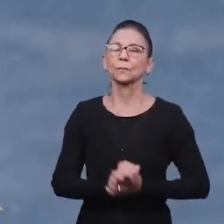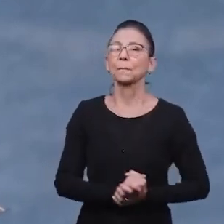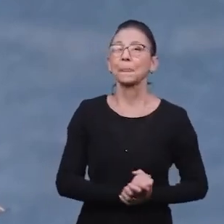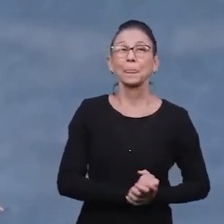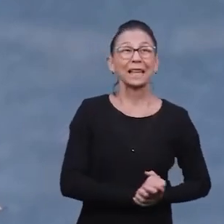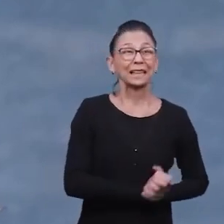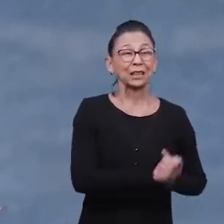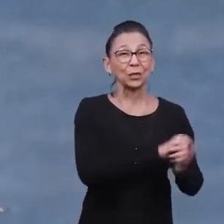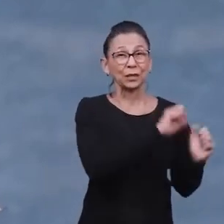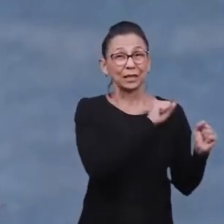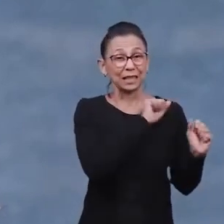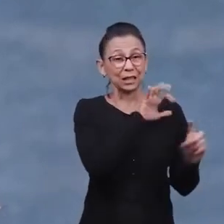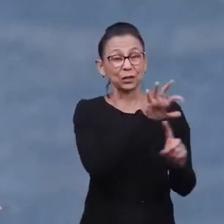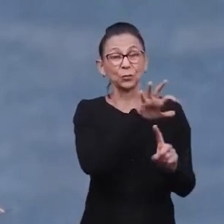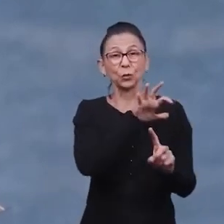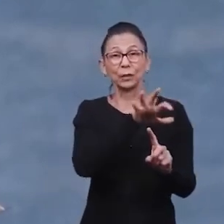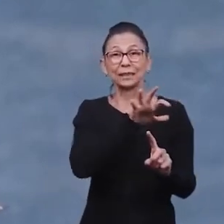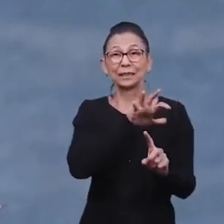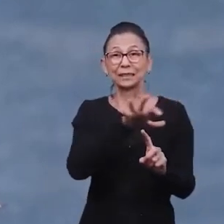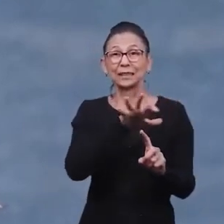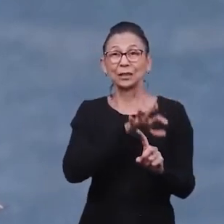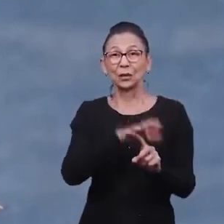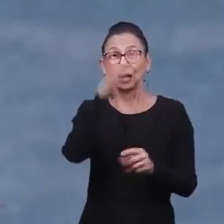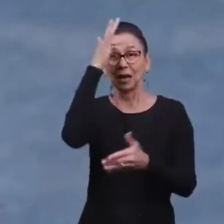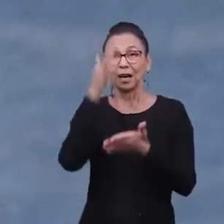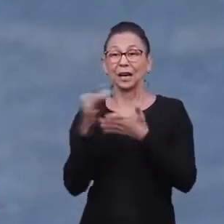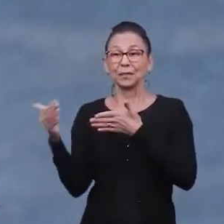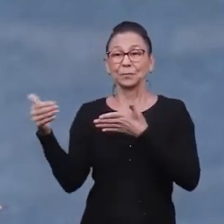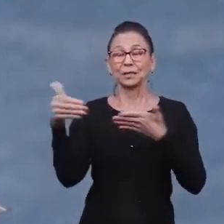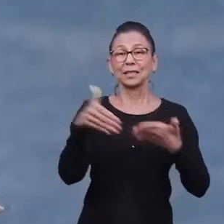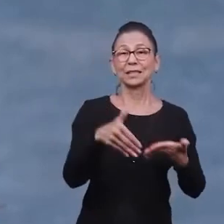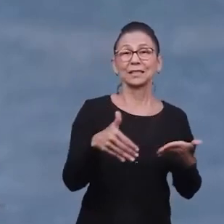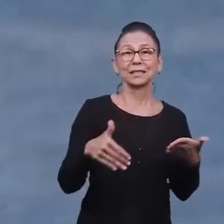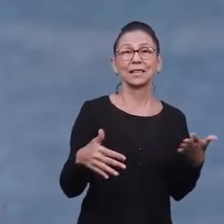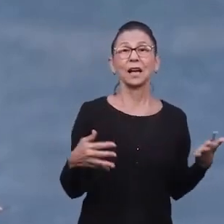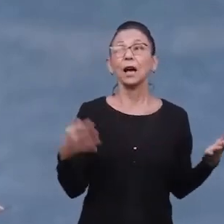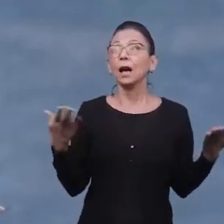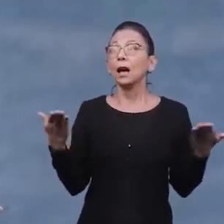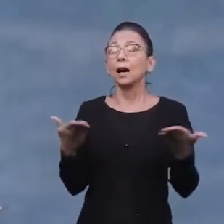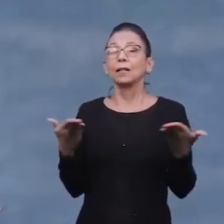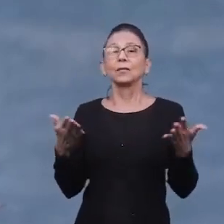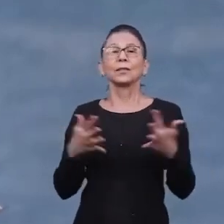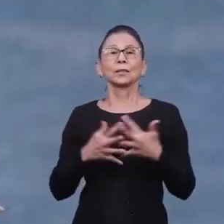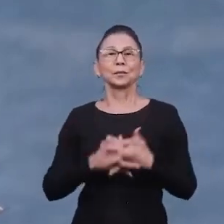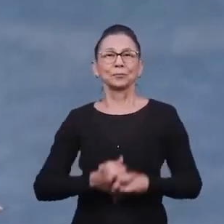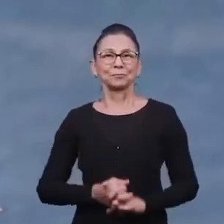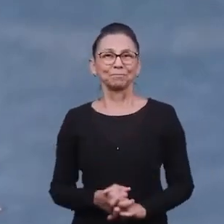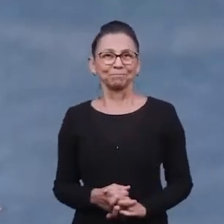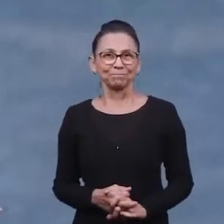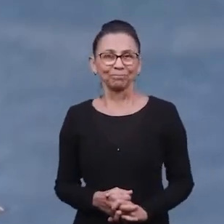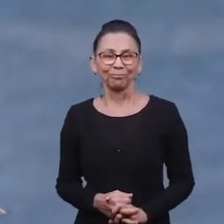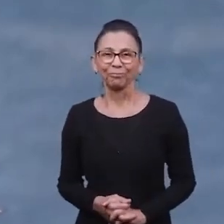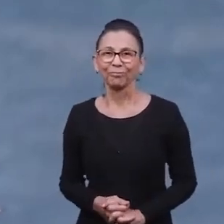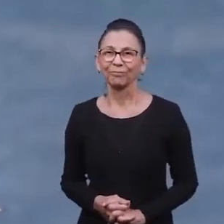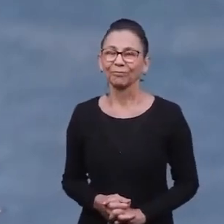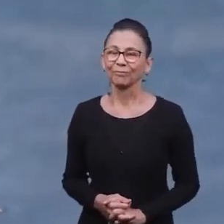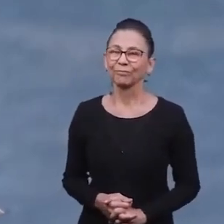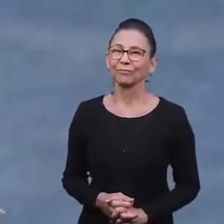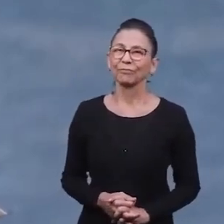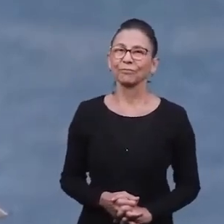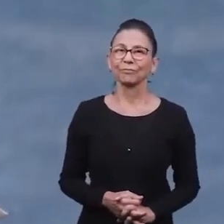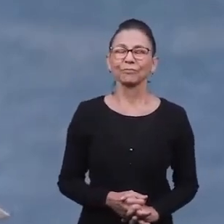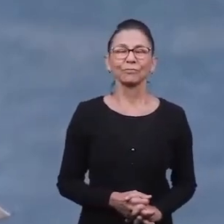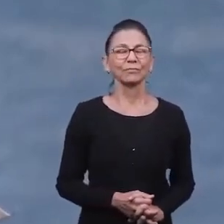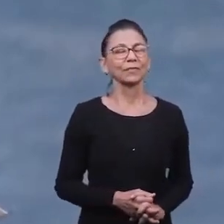apostasia a Israel. Total apostasia. O que ele fez? Ah, agora vai ser a época da Páscoa, ele não levou um ano. Israel